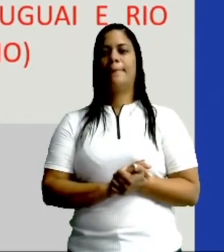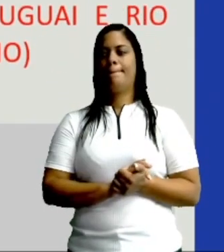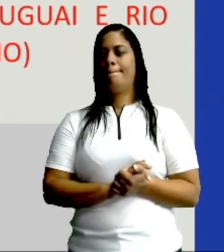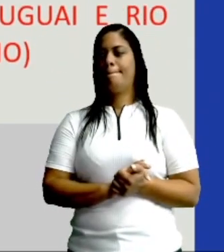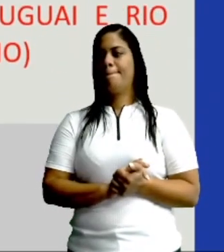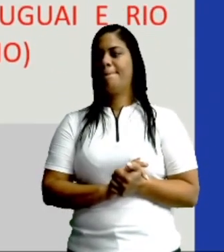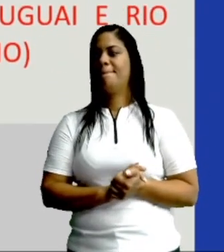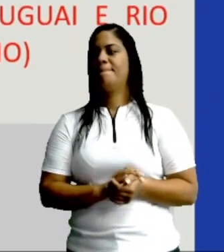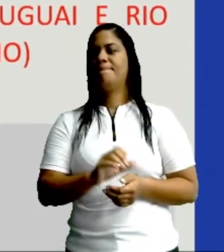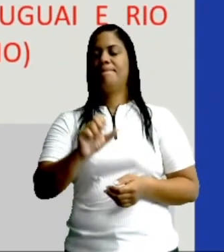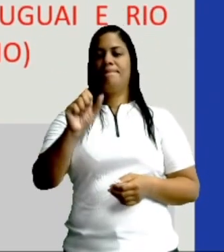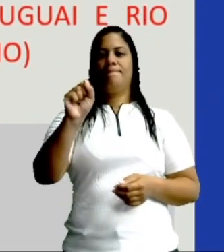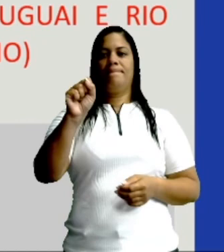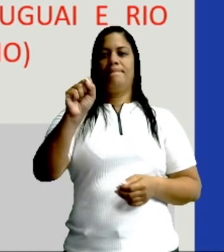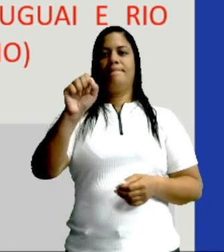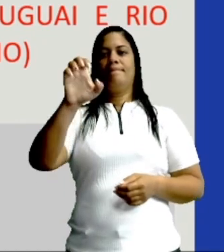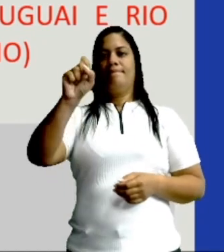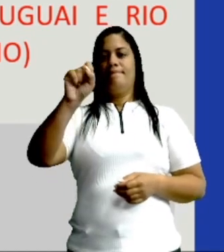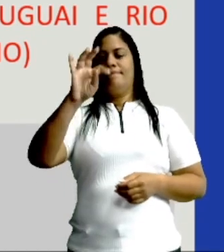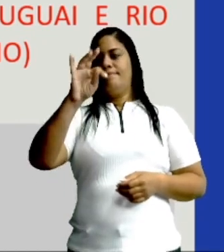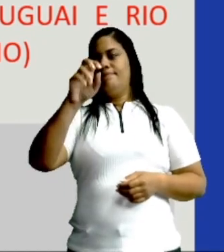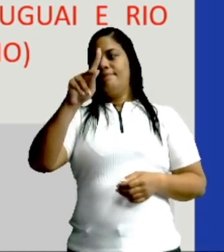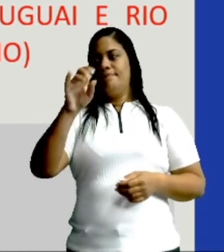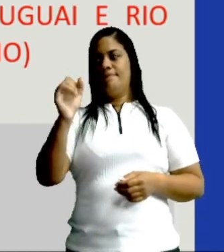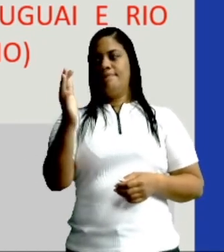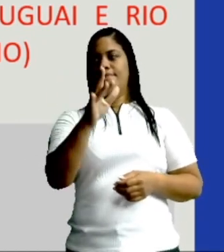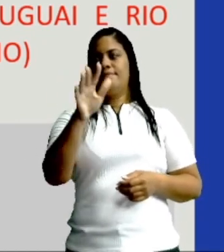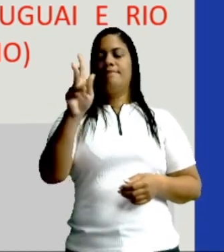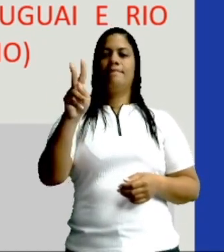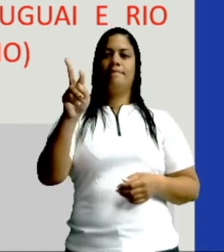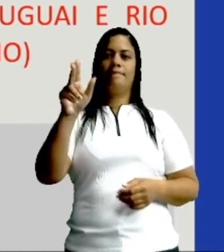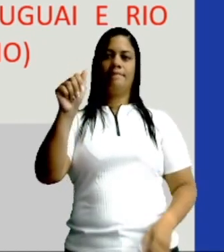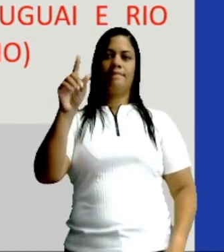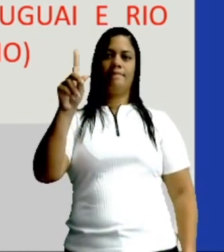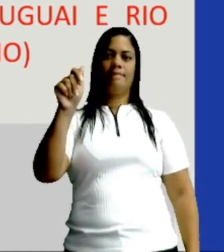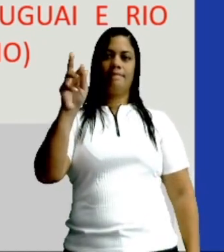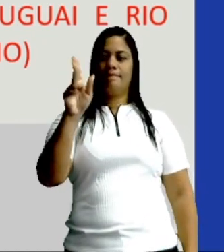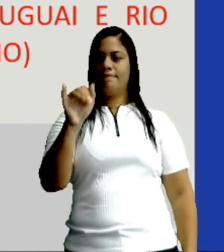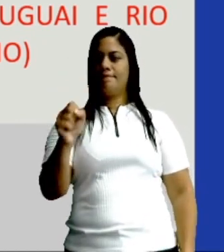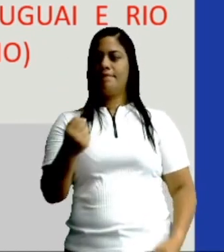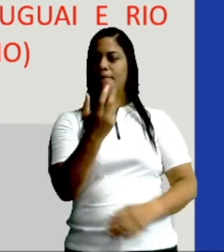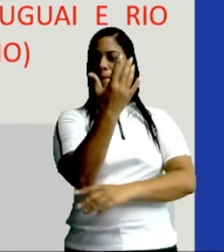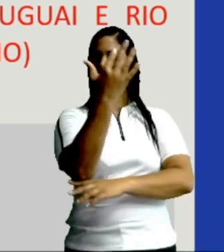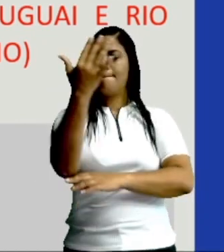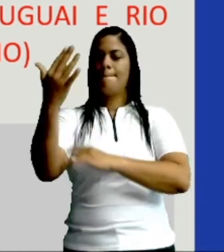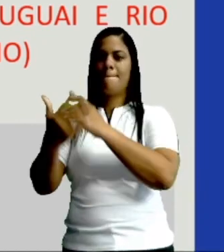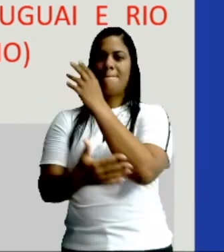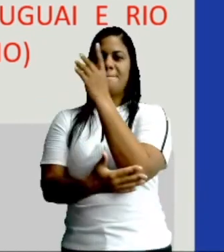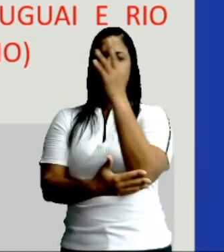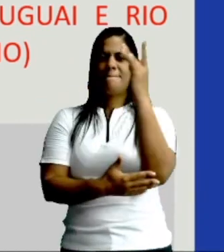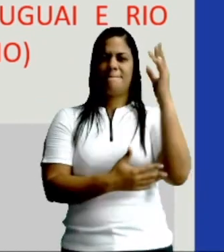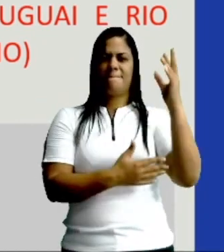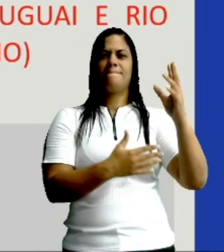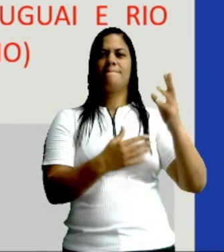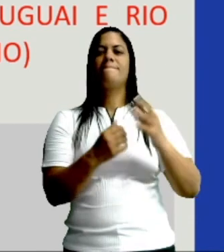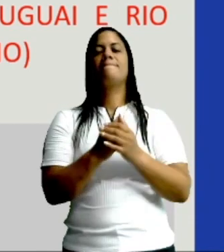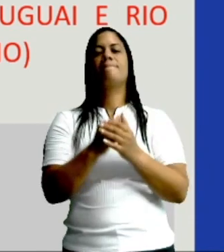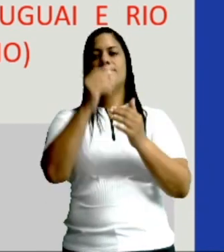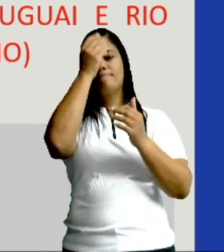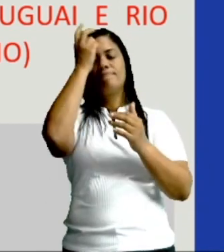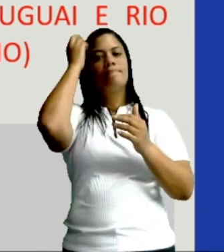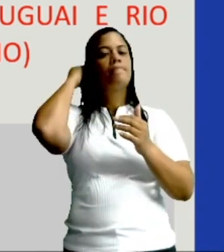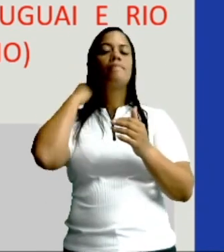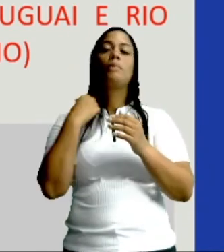Estepes e pradarias. São compostas por plantas herbáceas, arbustos e gramíneas. Em áreas de